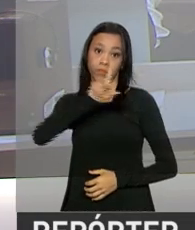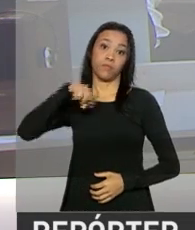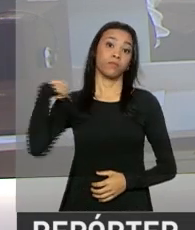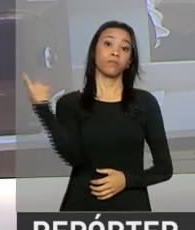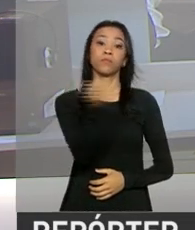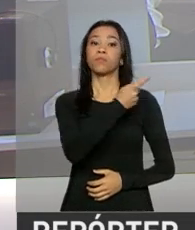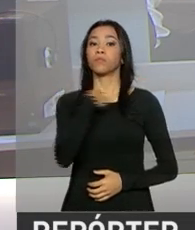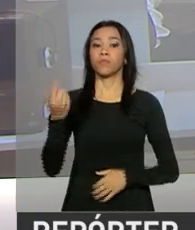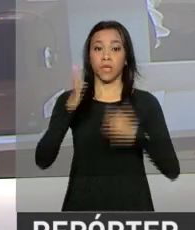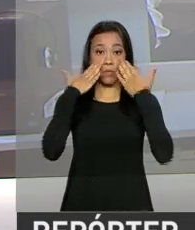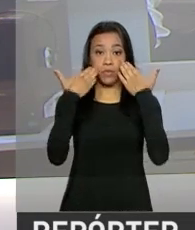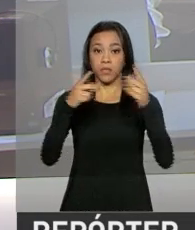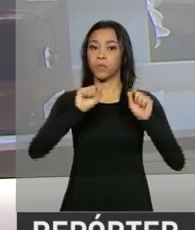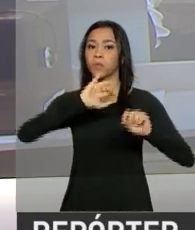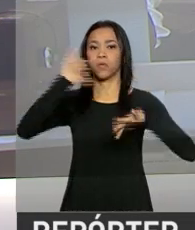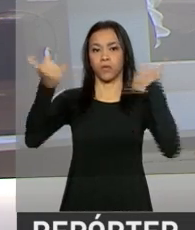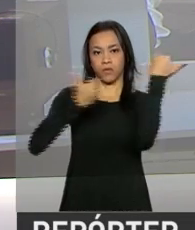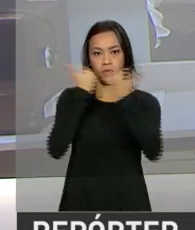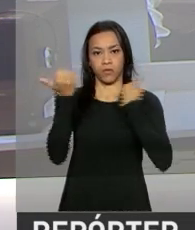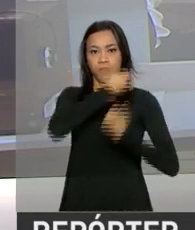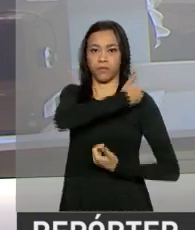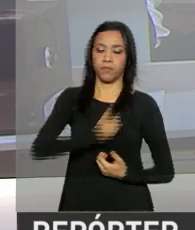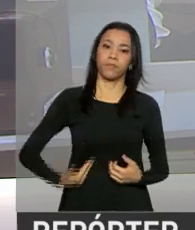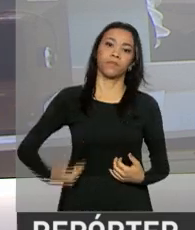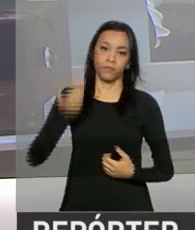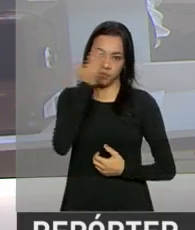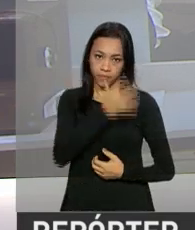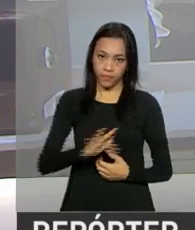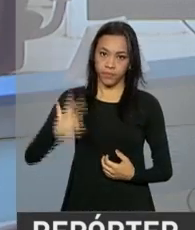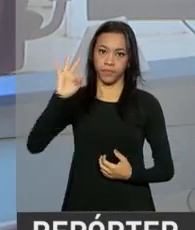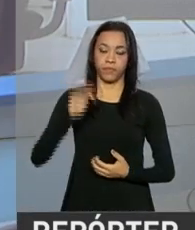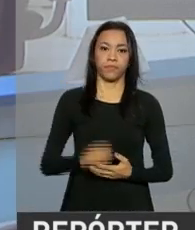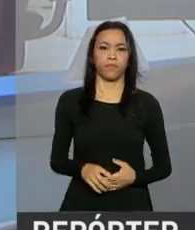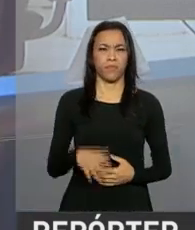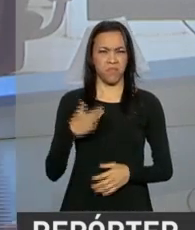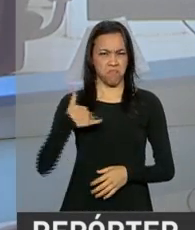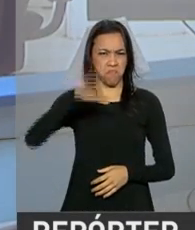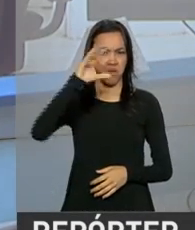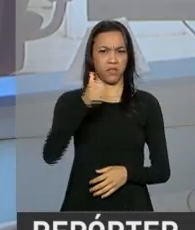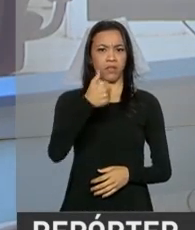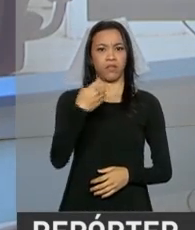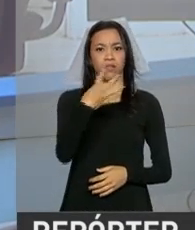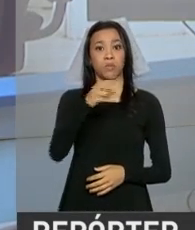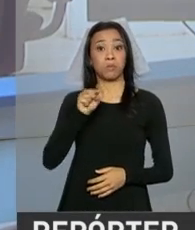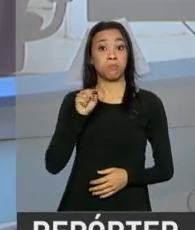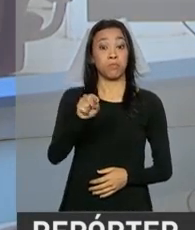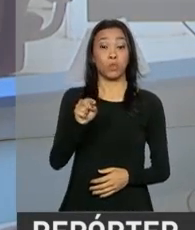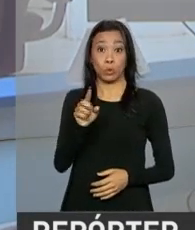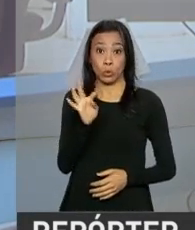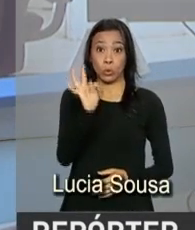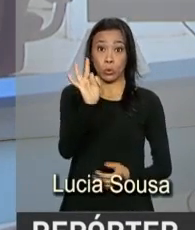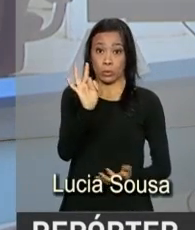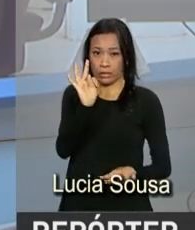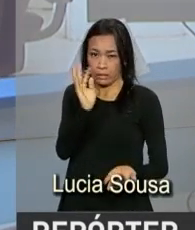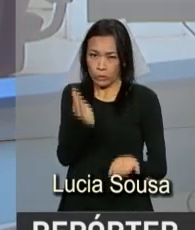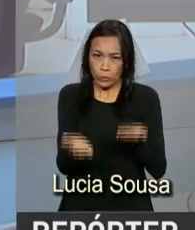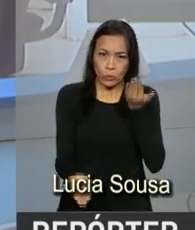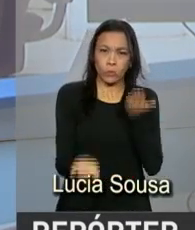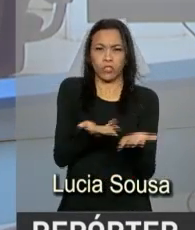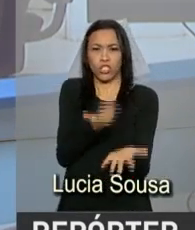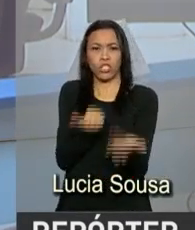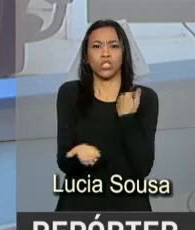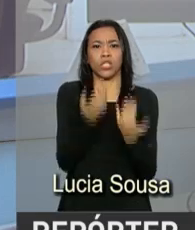estamos de volta com o repórter NBR e as notícias do governo federal. Mais de 14 mil toneladas de sódio foram retiradas